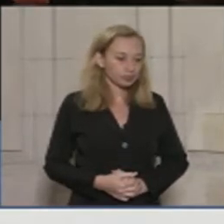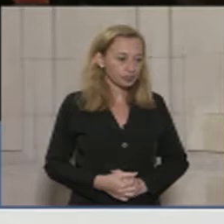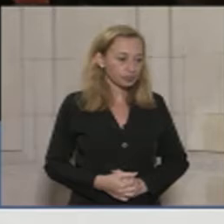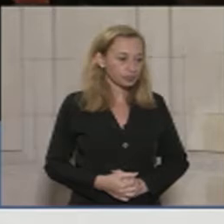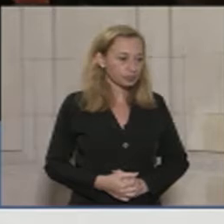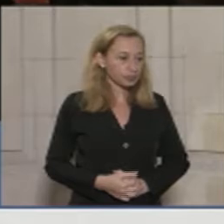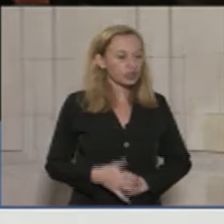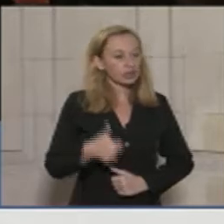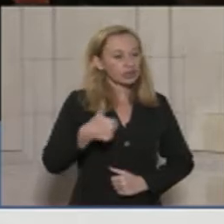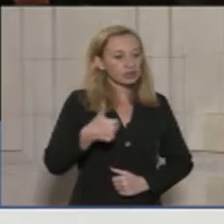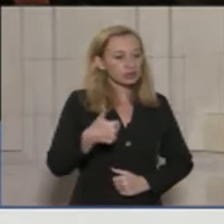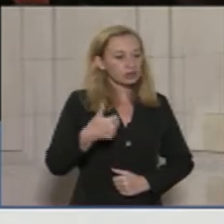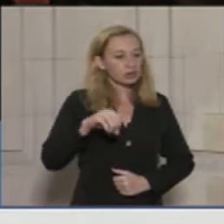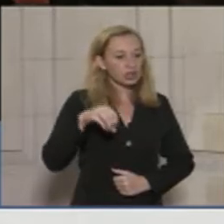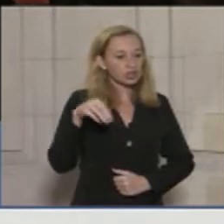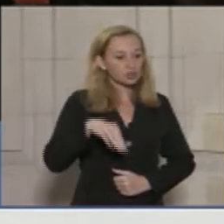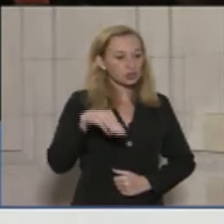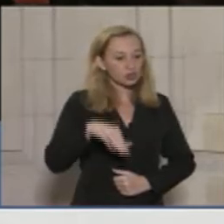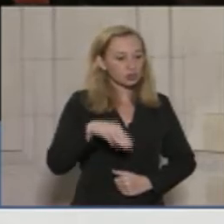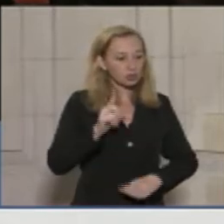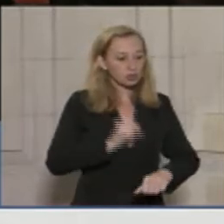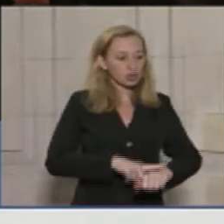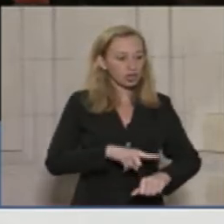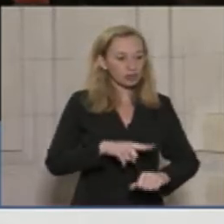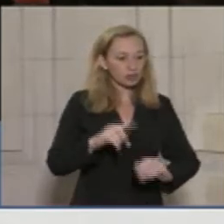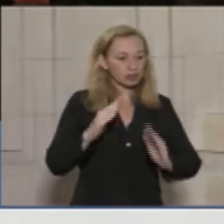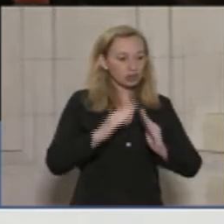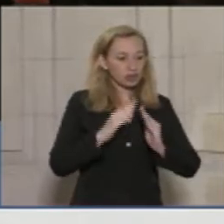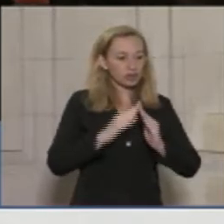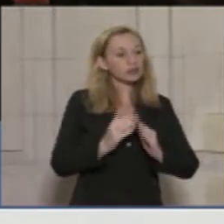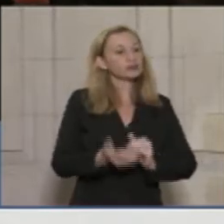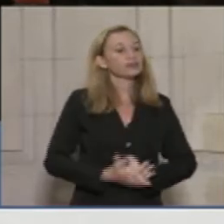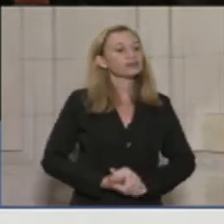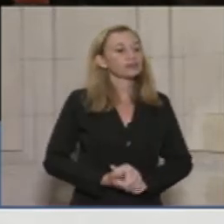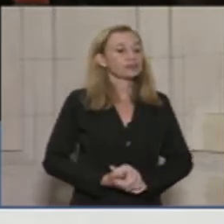Vossa Excelência terá 10 minutos do tempo regimental.